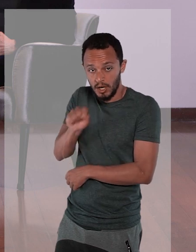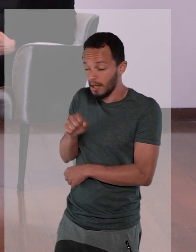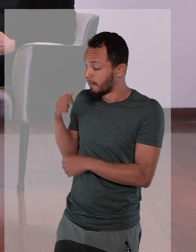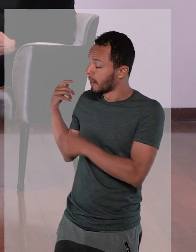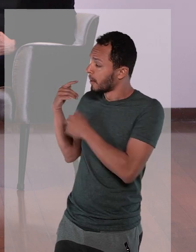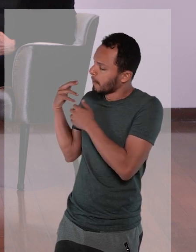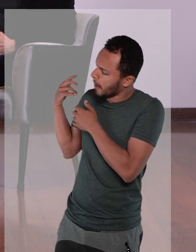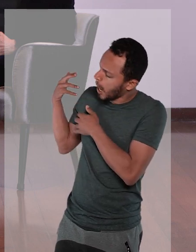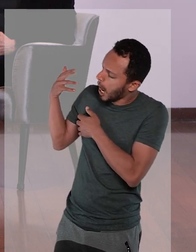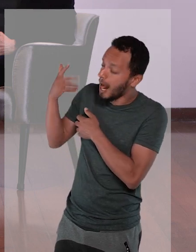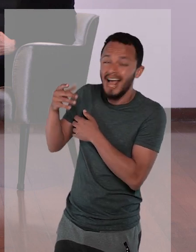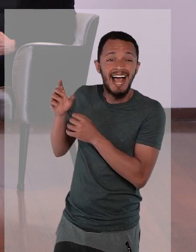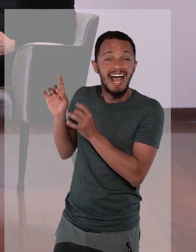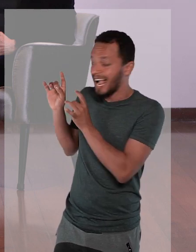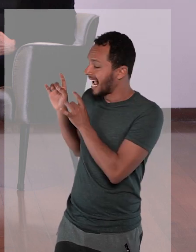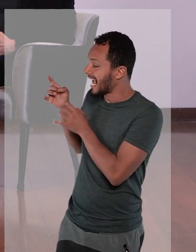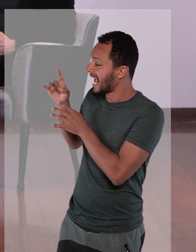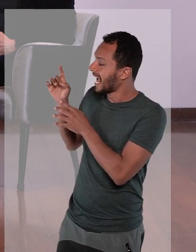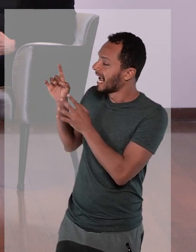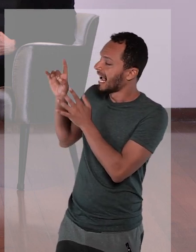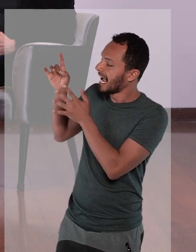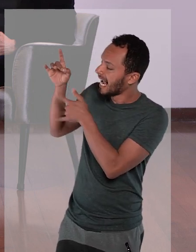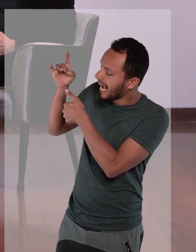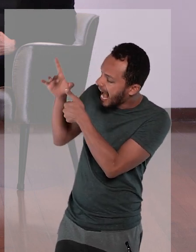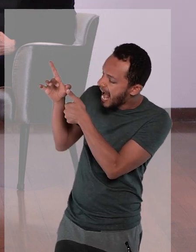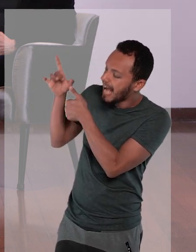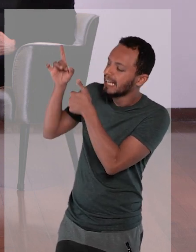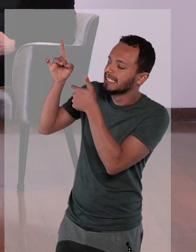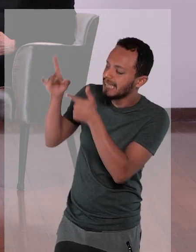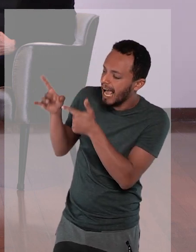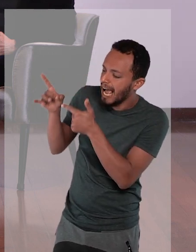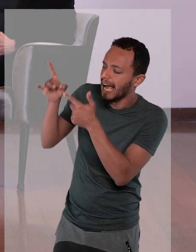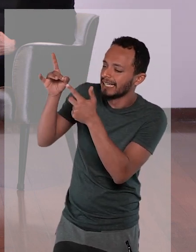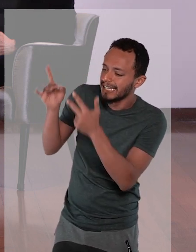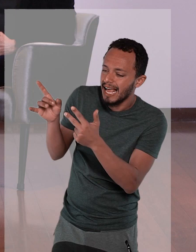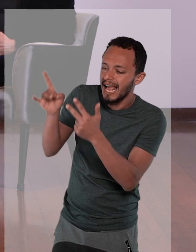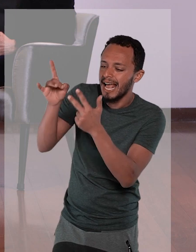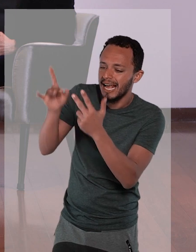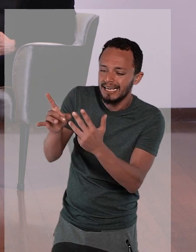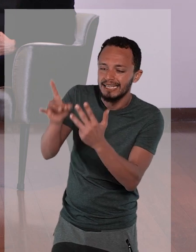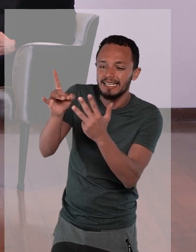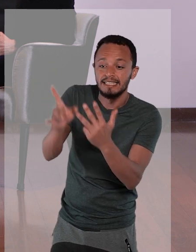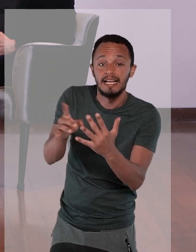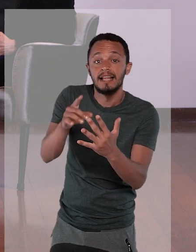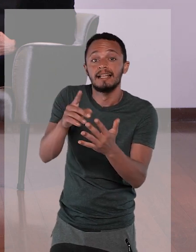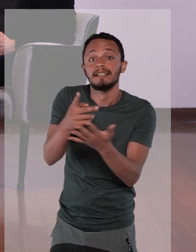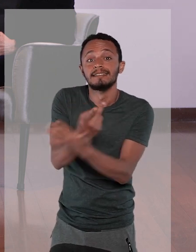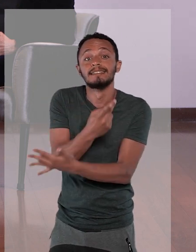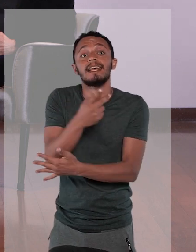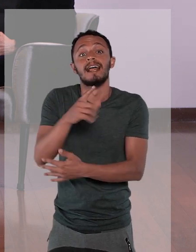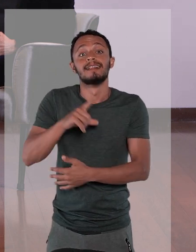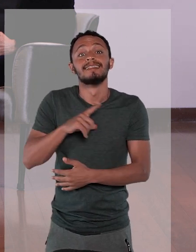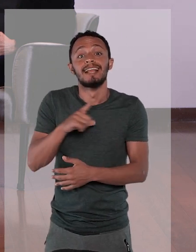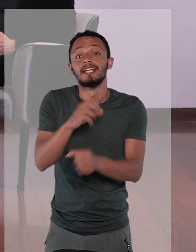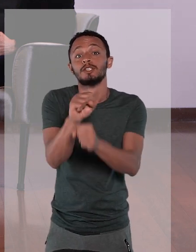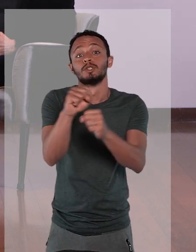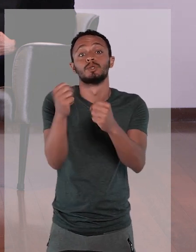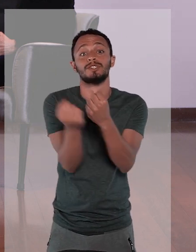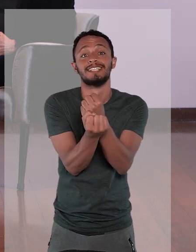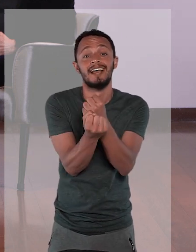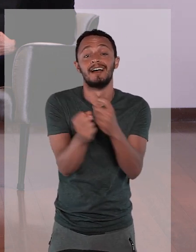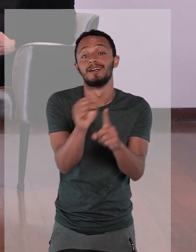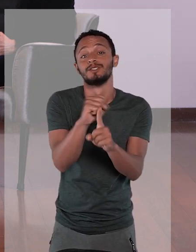cada dessas epidemias gera alguma coisa que tem impacto social. E se nós chegarmos até as pestes do